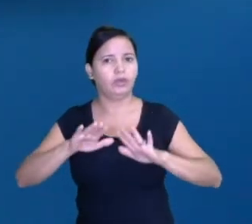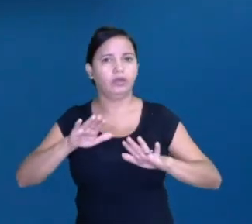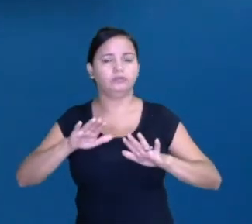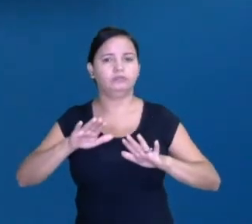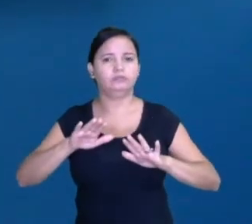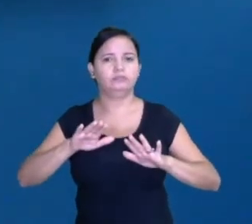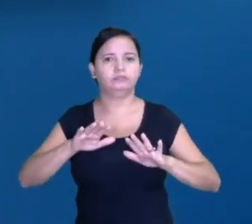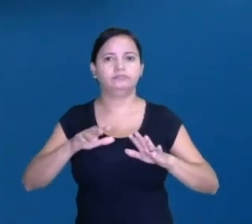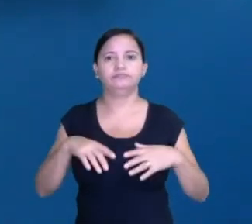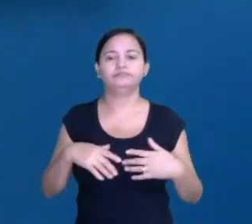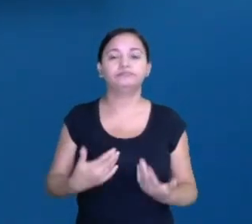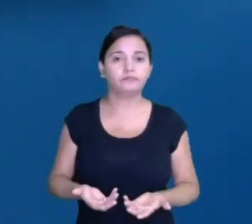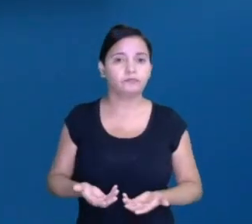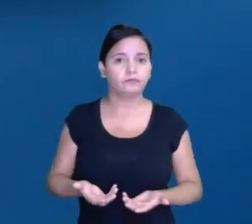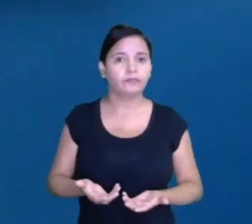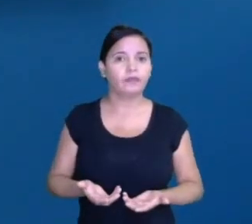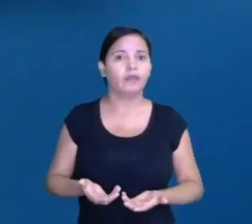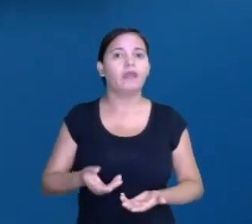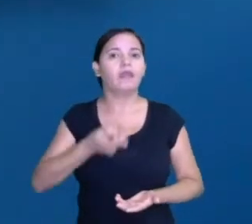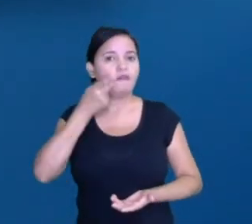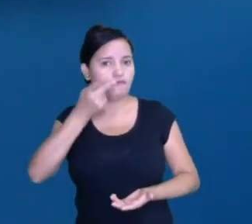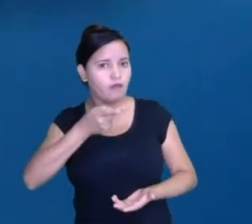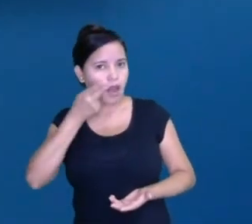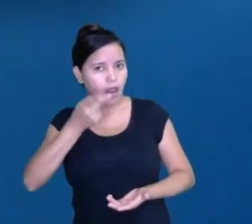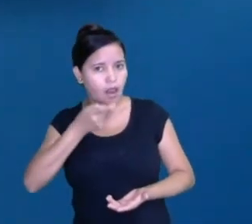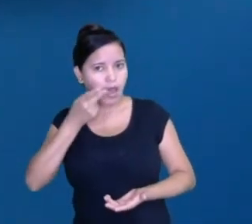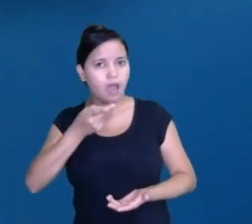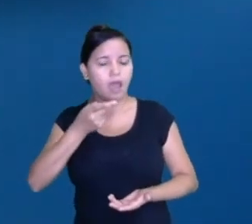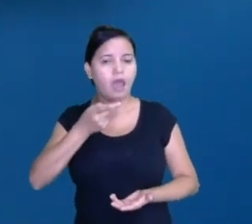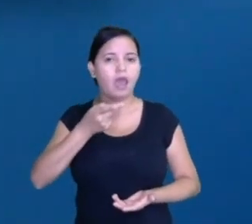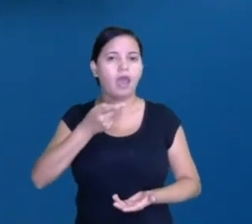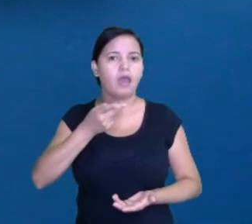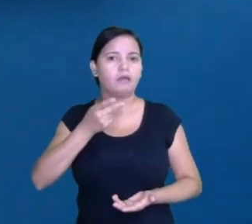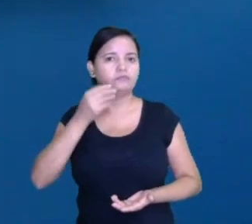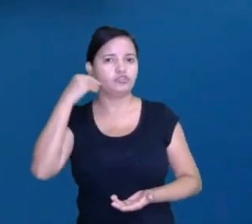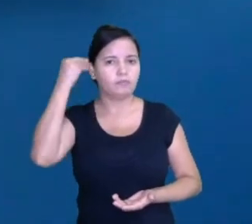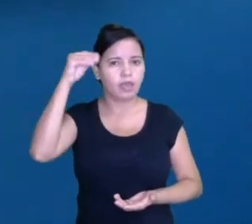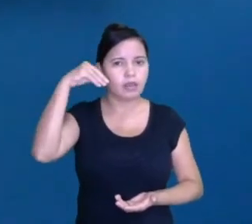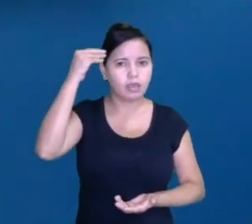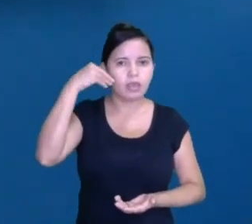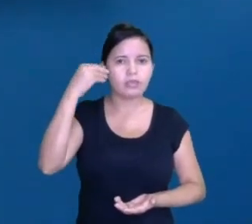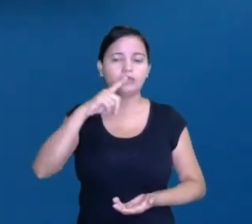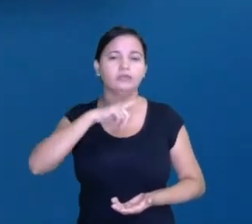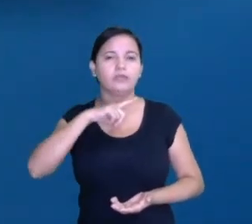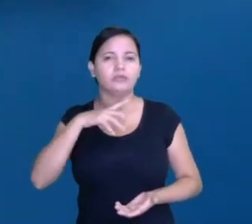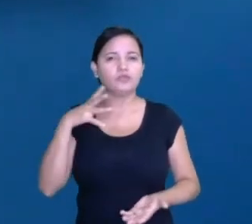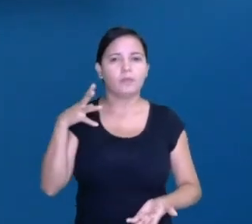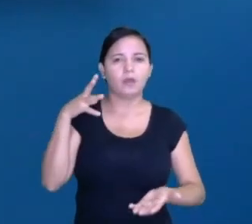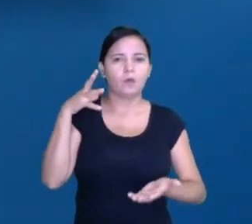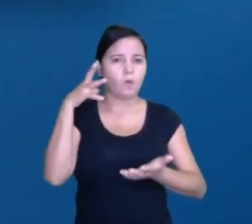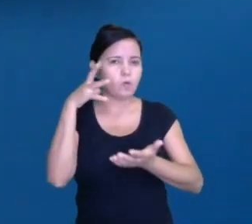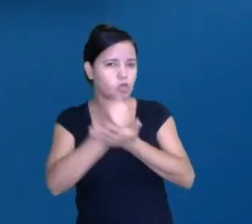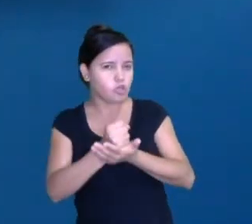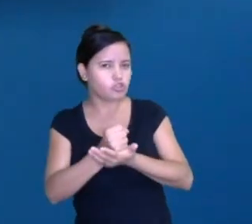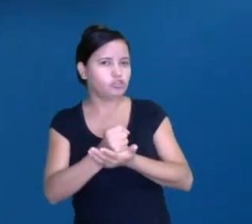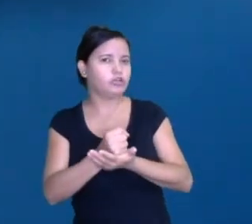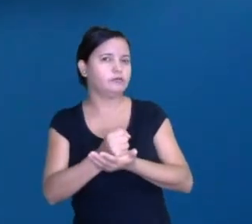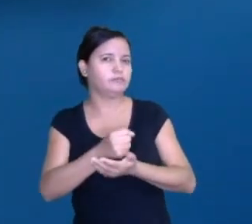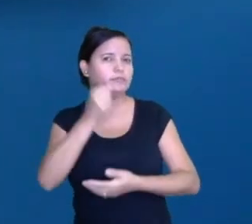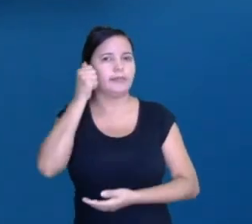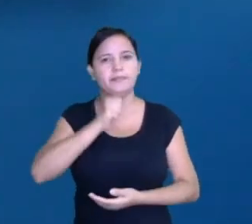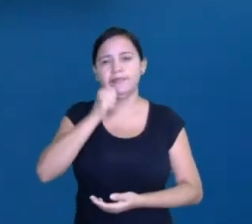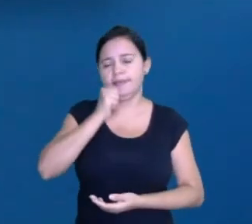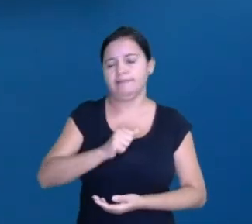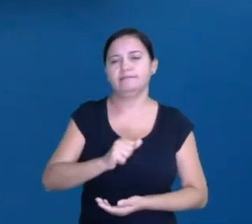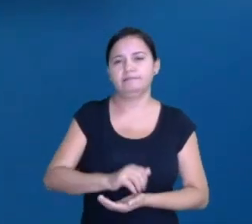fala. Quem melhor pode falar sobre essa conquista, sobre esse ganho, sobre esse processo de emancipação feminina